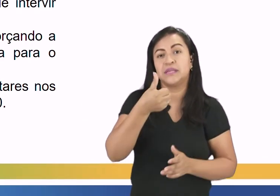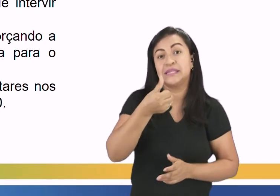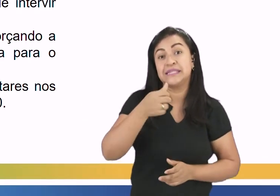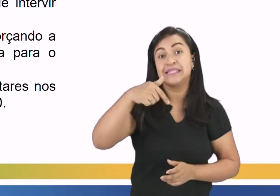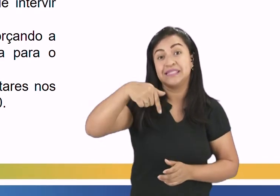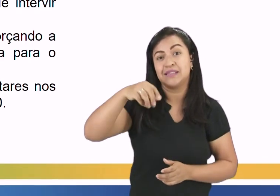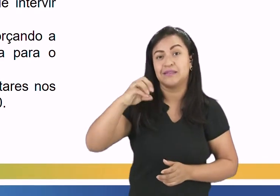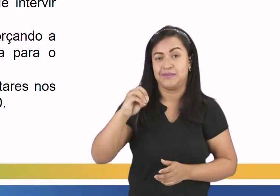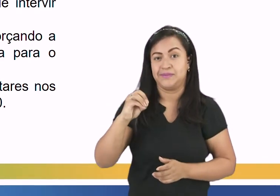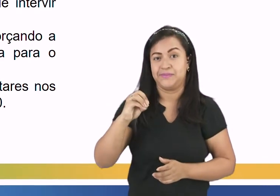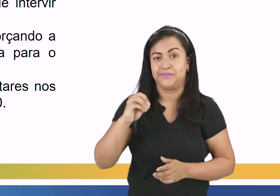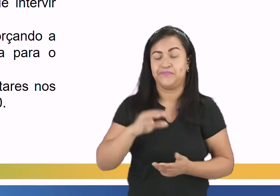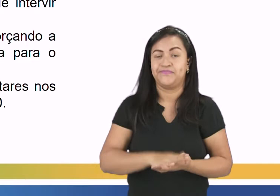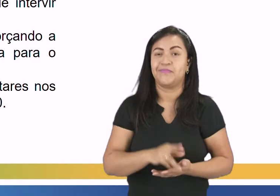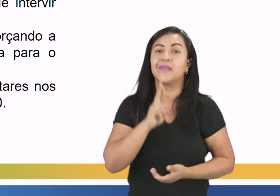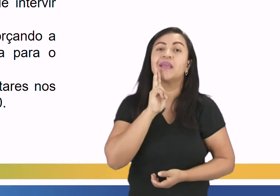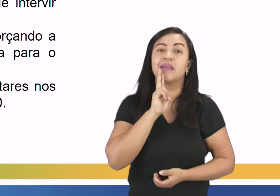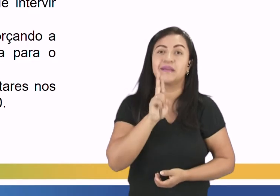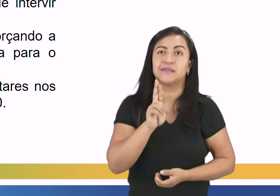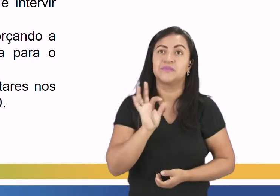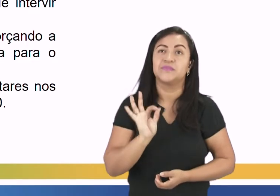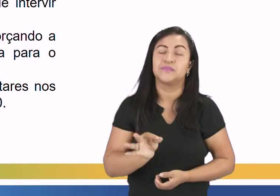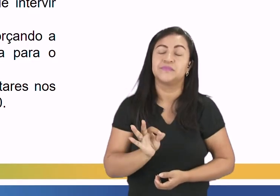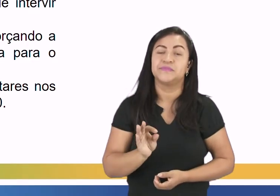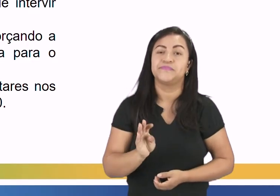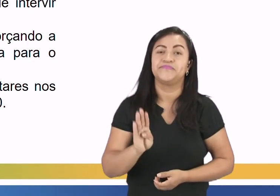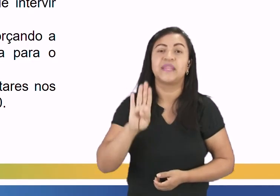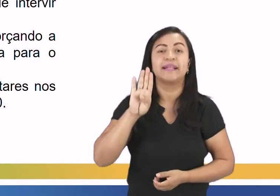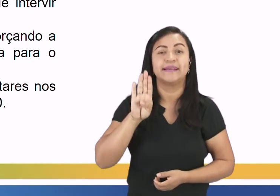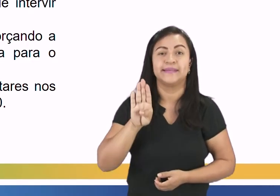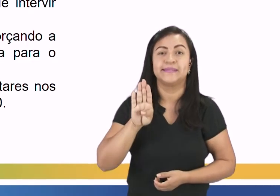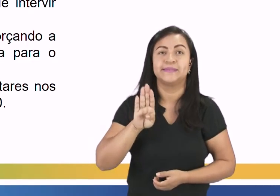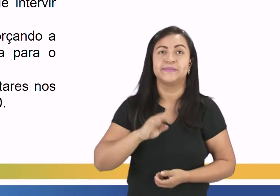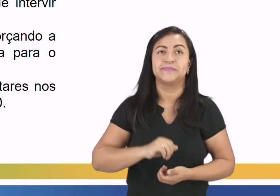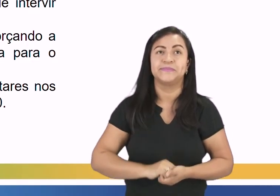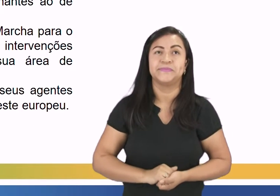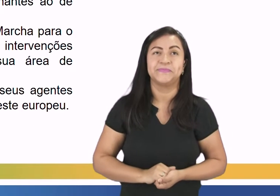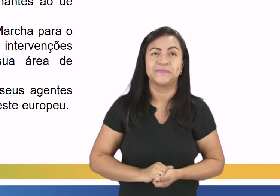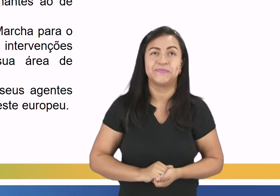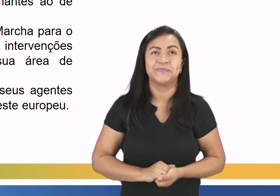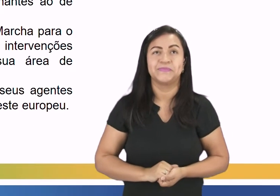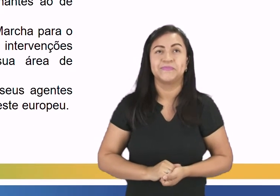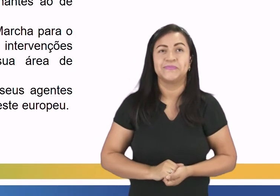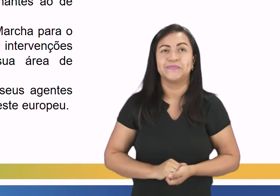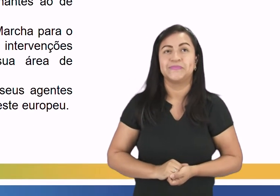correta. A resposta correta é a letra B.